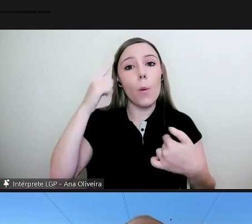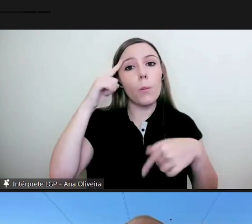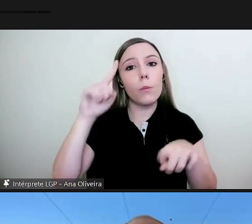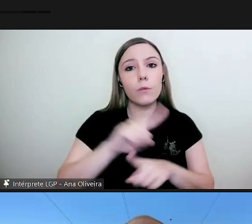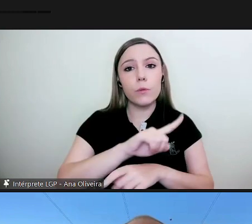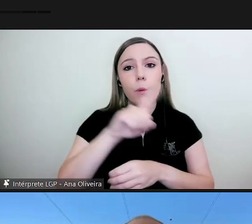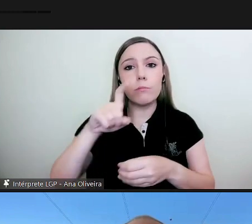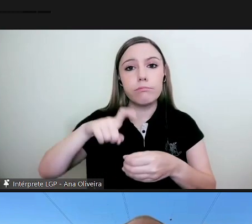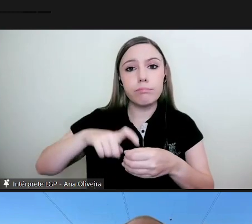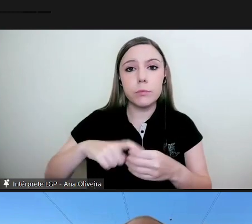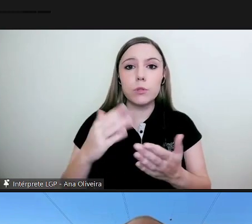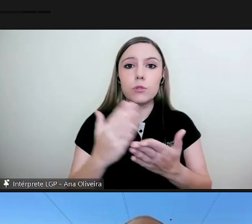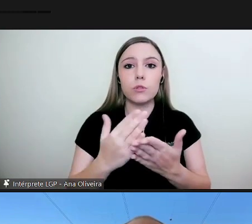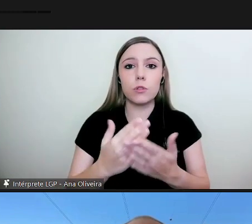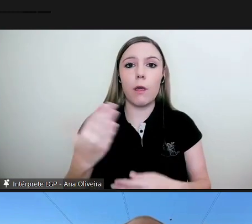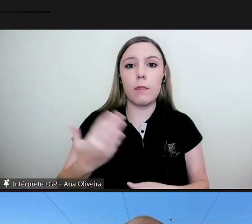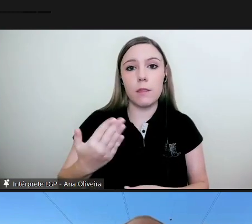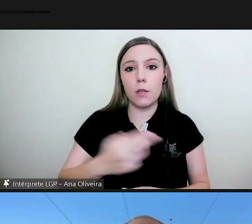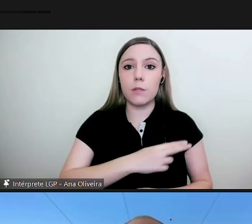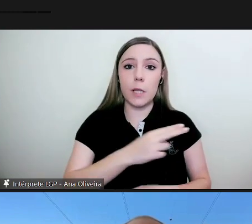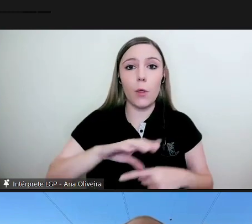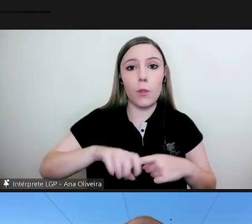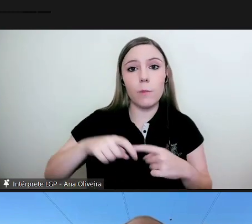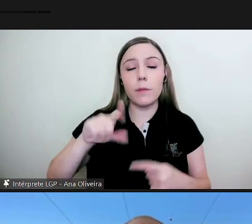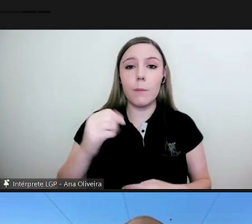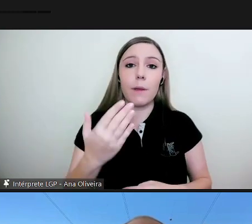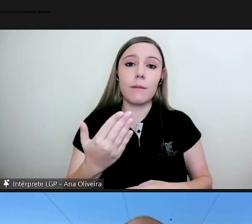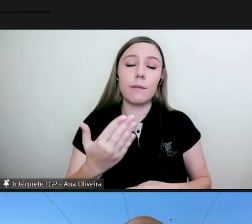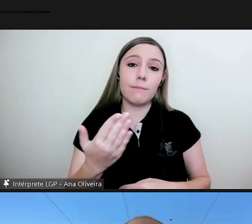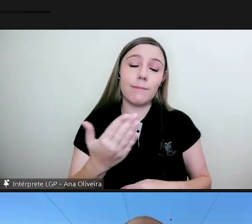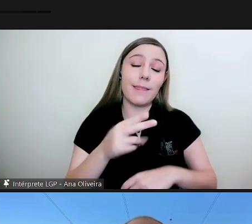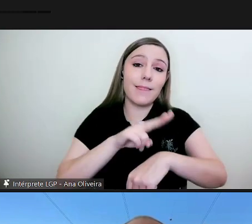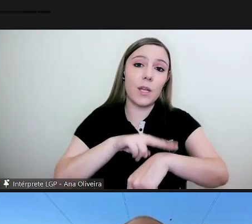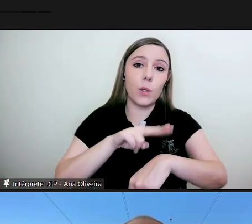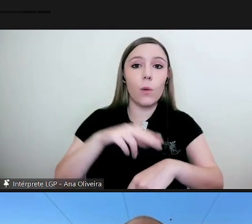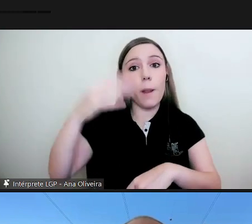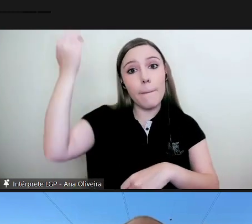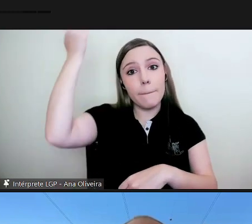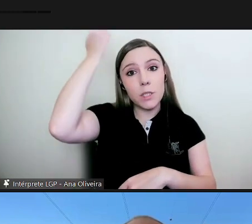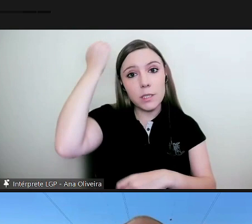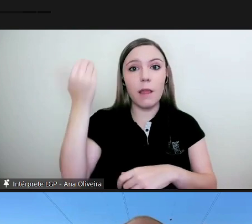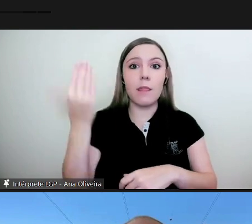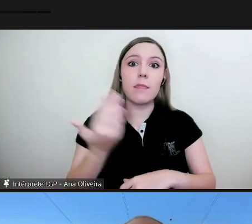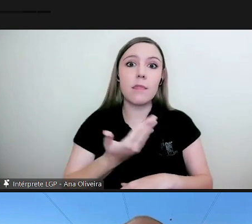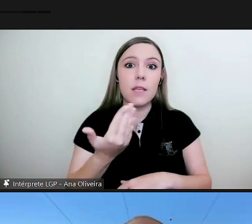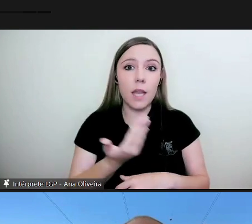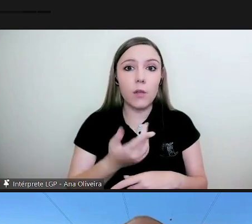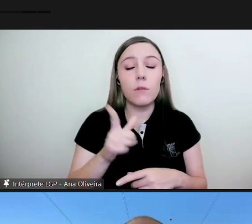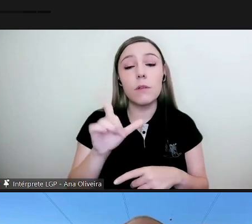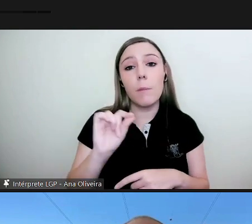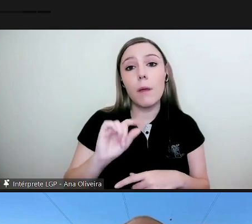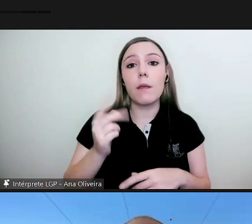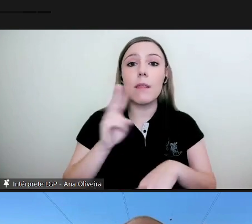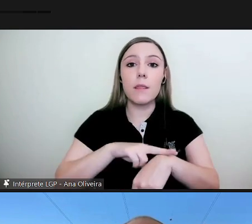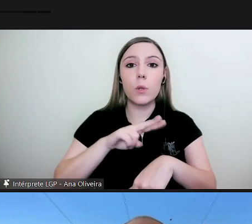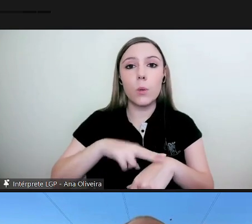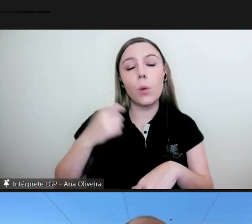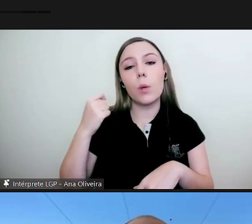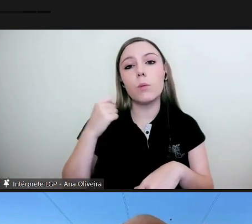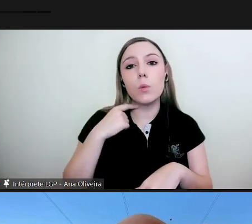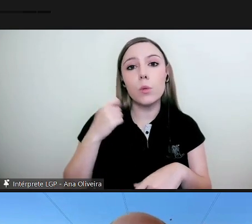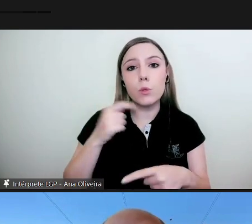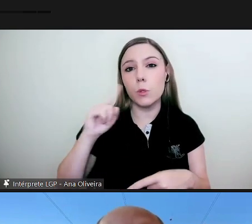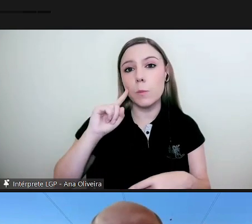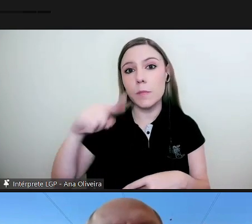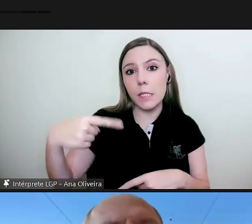Direito da Universidade do Minho, é diretora de mestrado em Direito Administrativo e diretora do curso de especialização em Governação Pública e